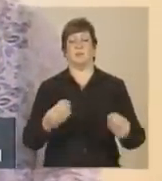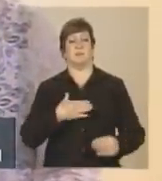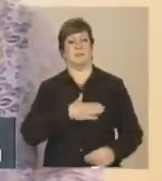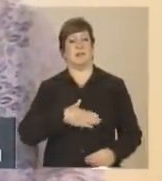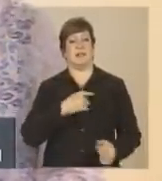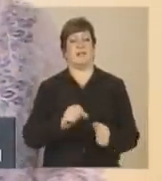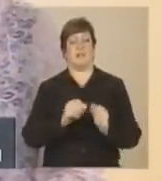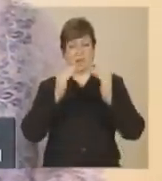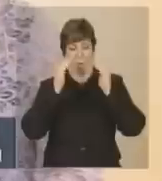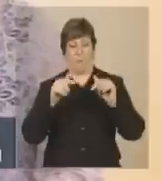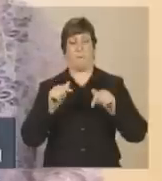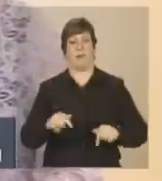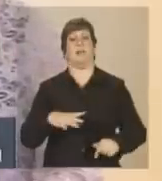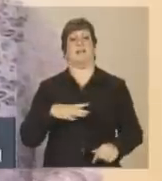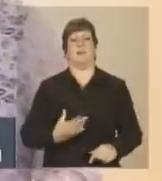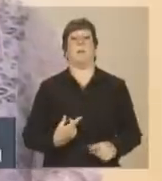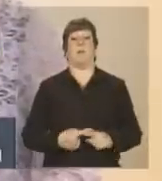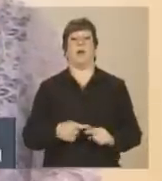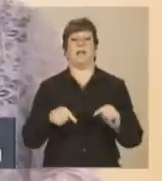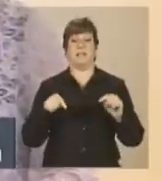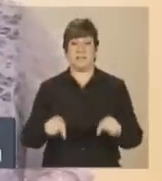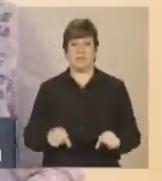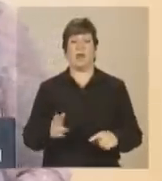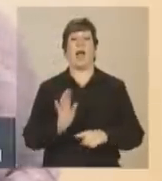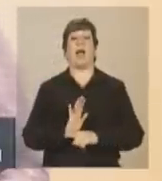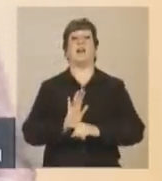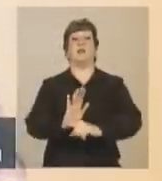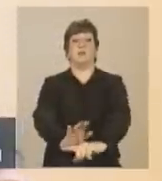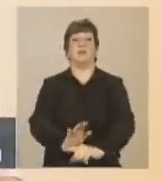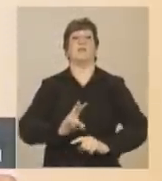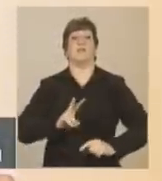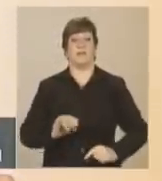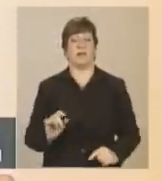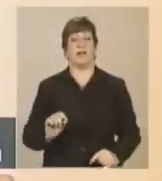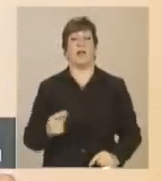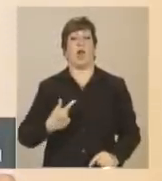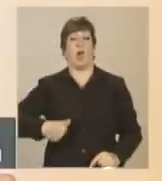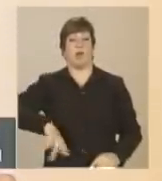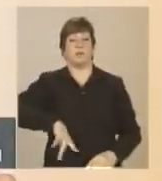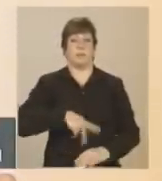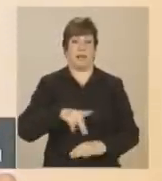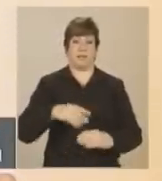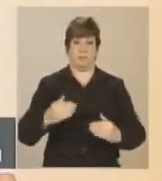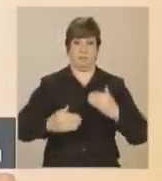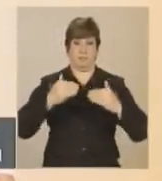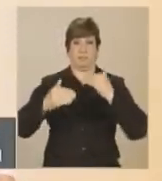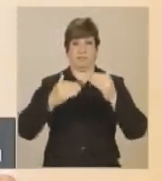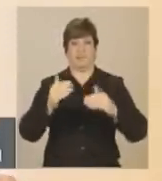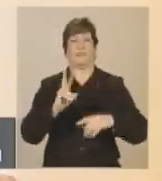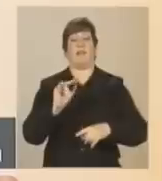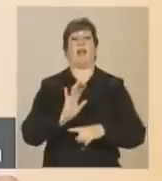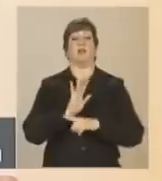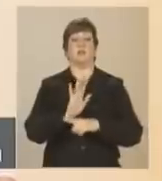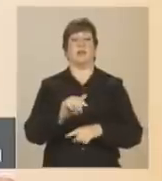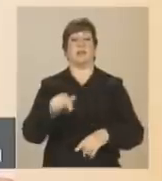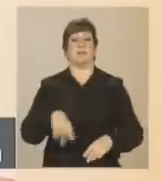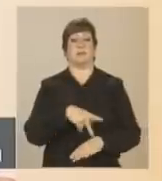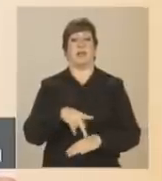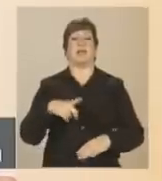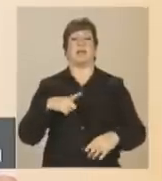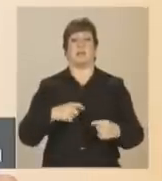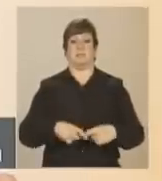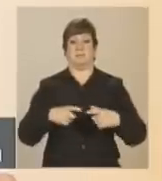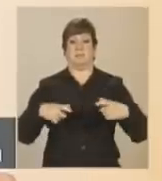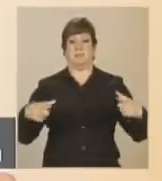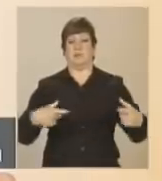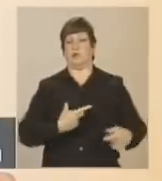executá-lo, porque isso contribuirá para que o nosso país cresça, contribuirá para que esse país tenha